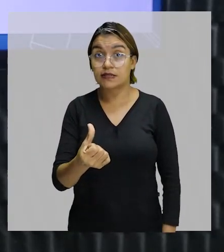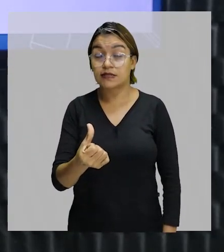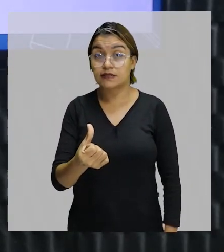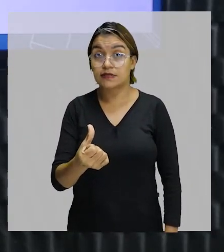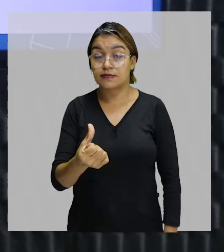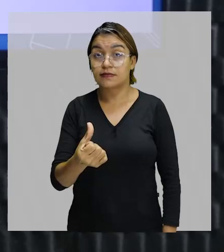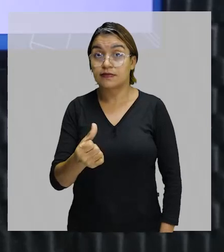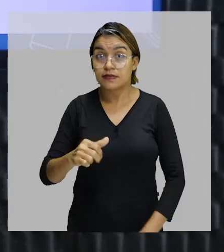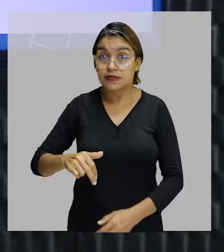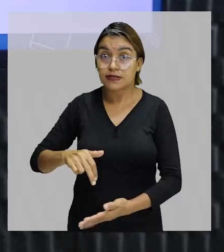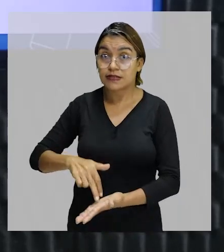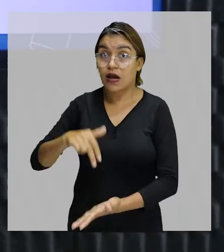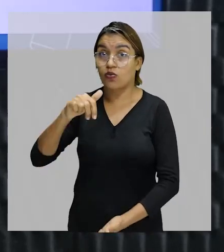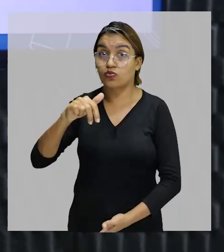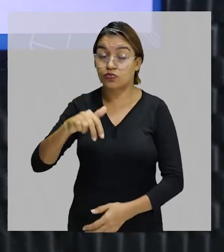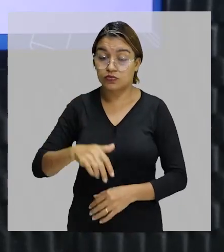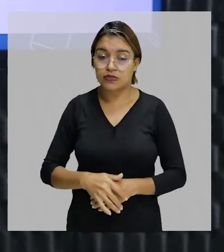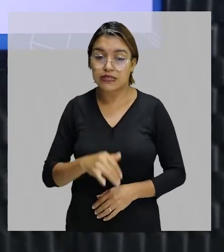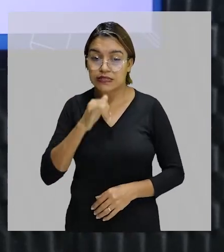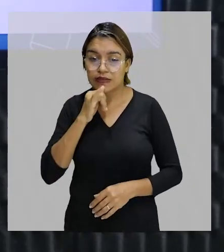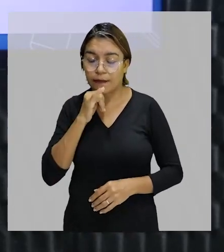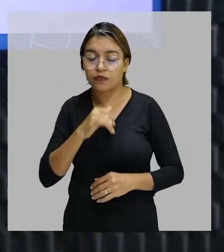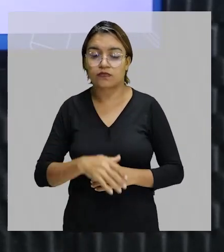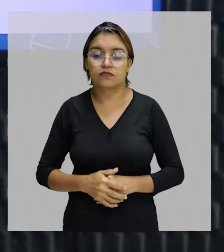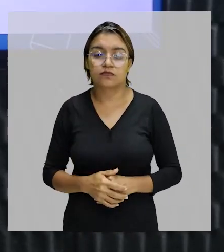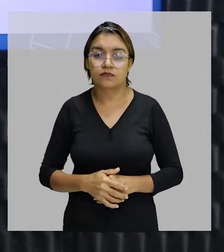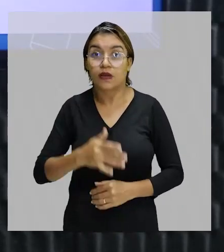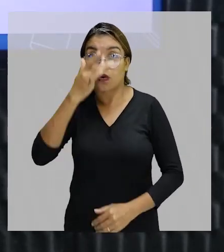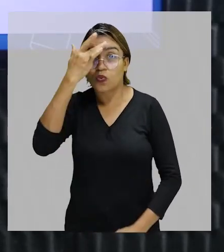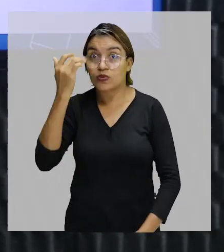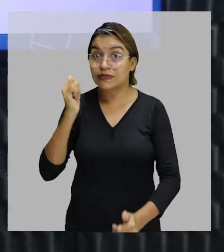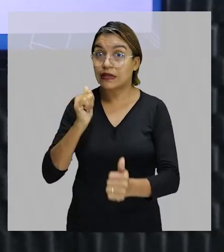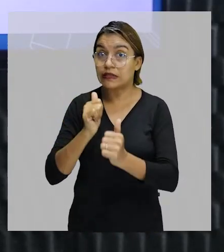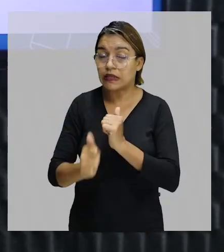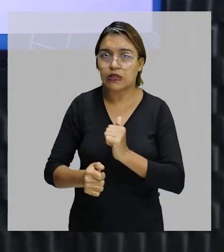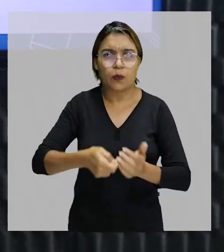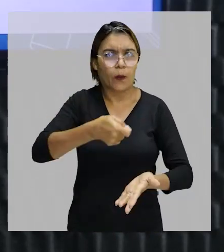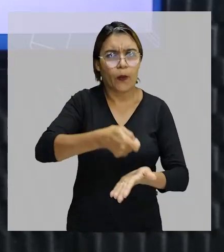falei para vocês, os atletas não têm a